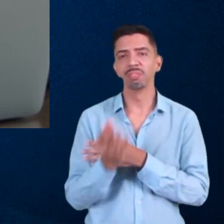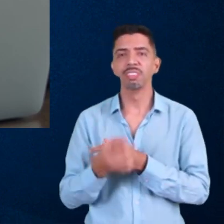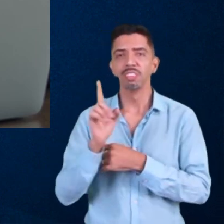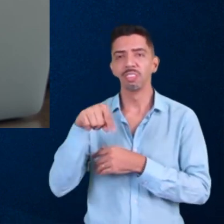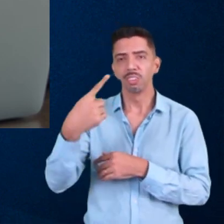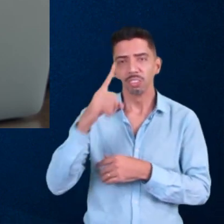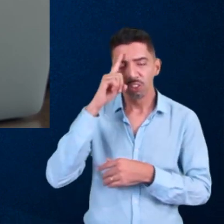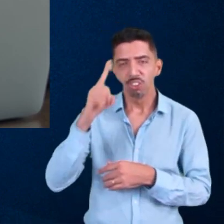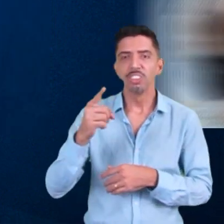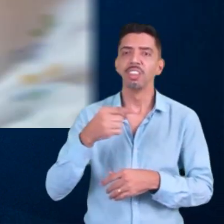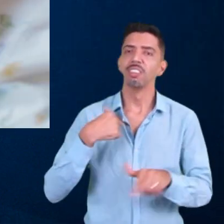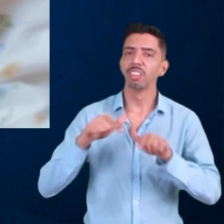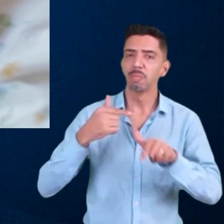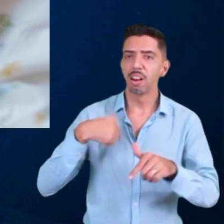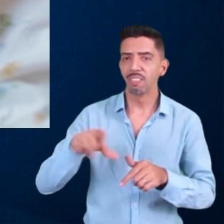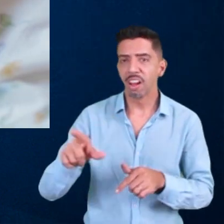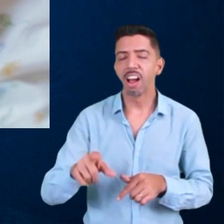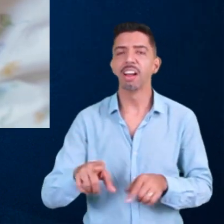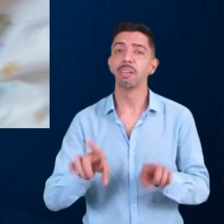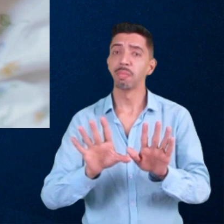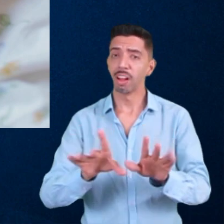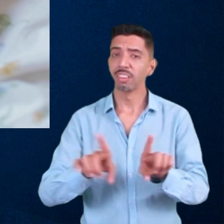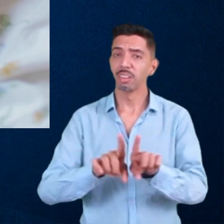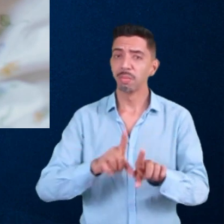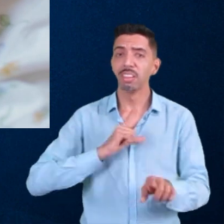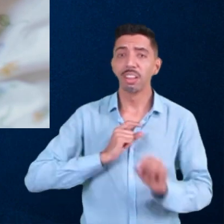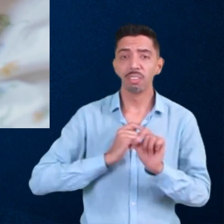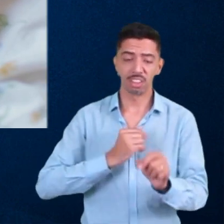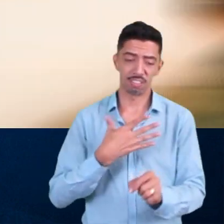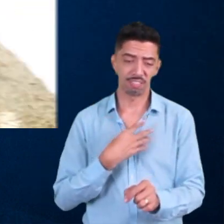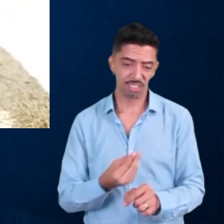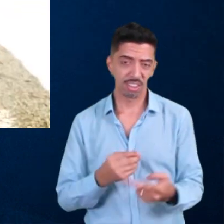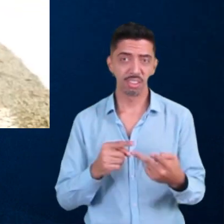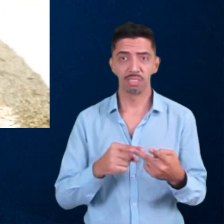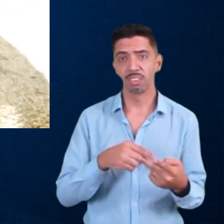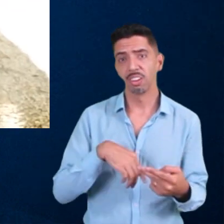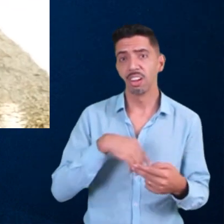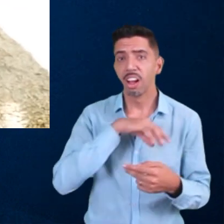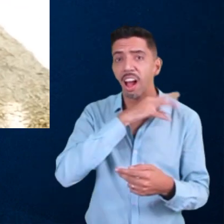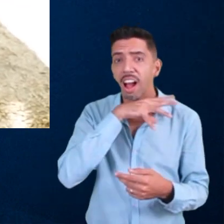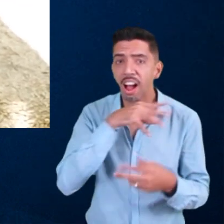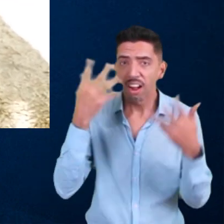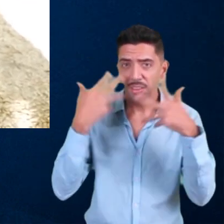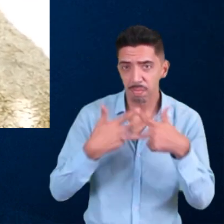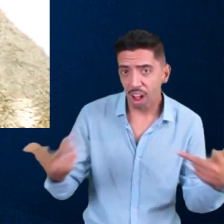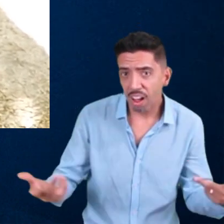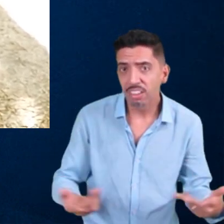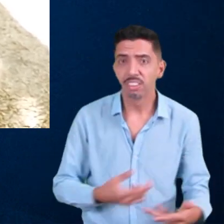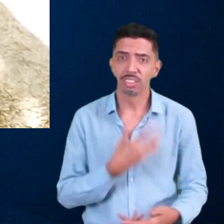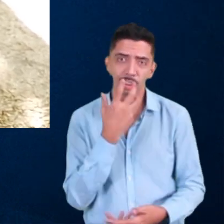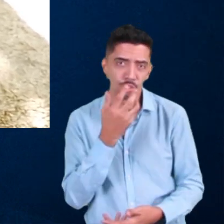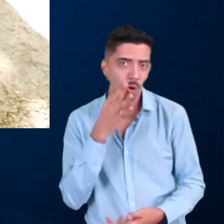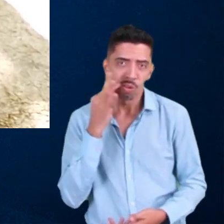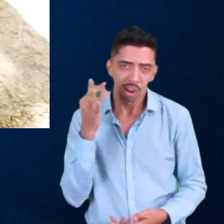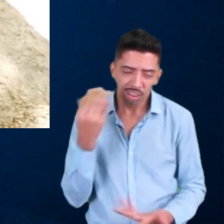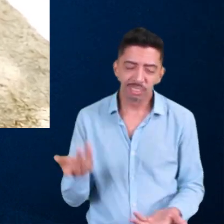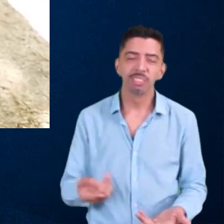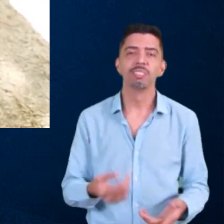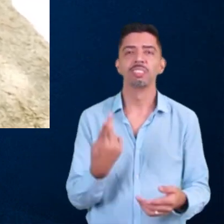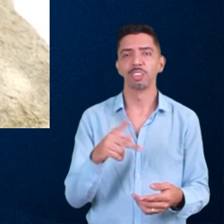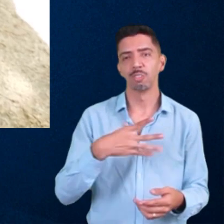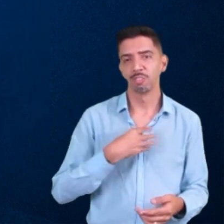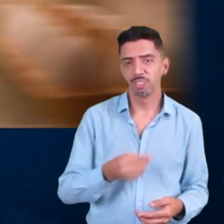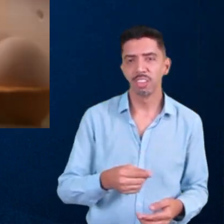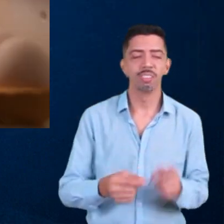familiares, nós temos os nossos pets, nossos filhos, que estão lá consumindo. O seu pet consome todo dia, em todos os